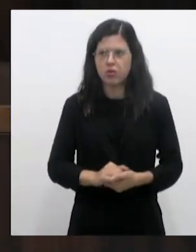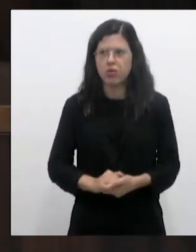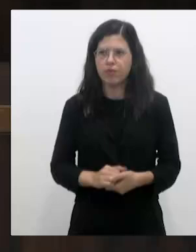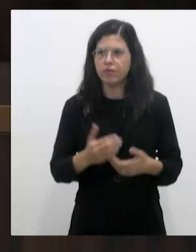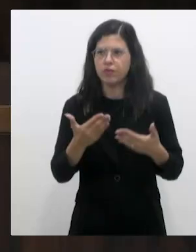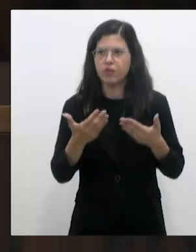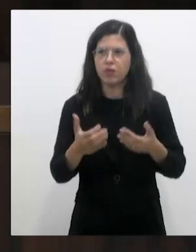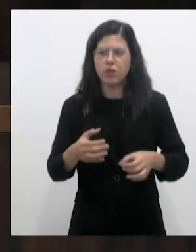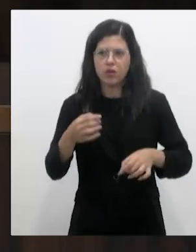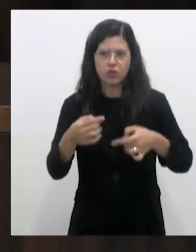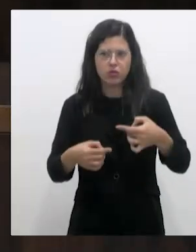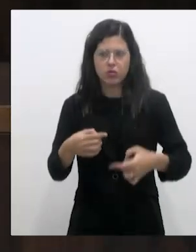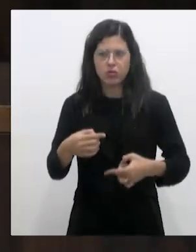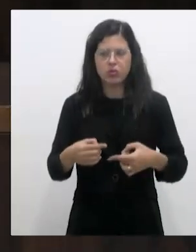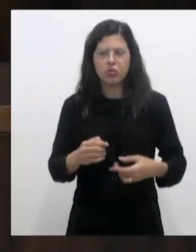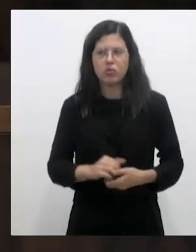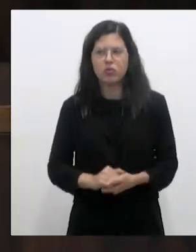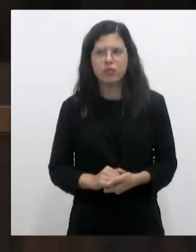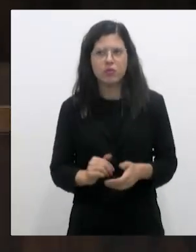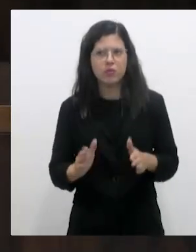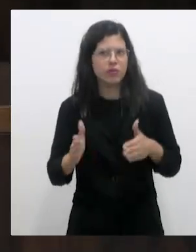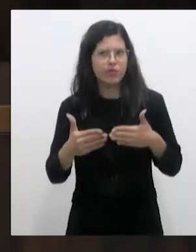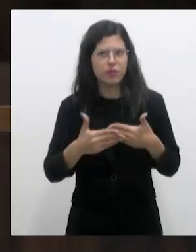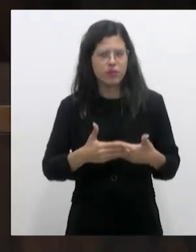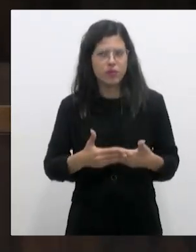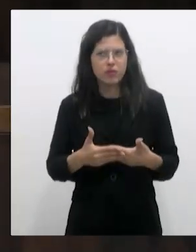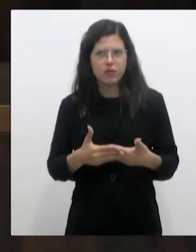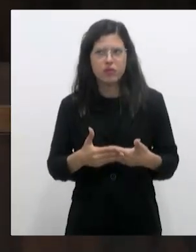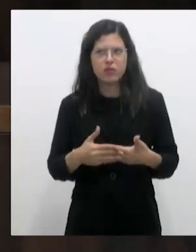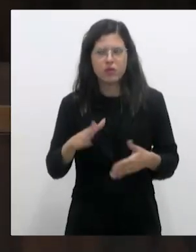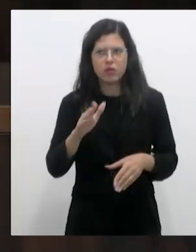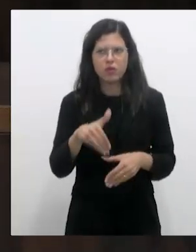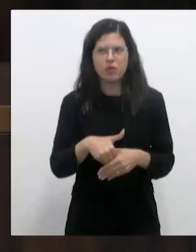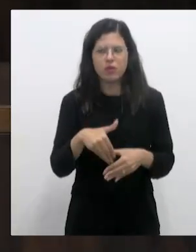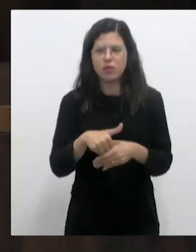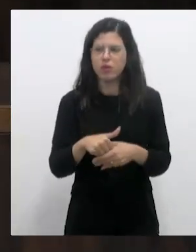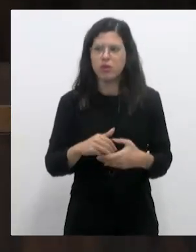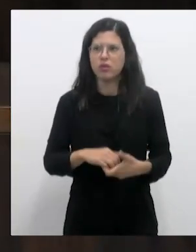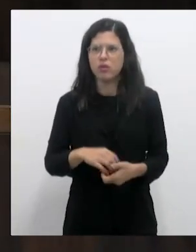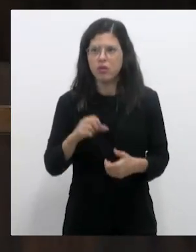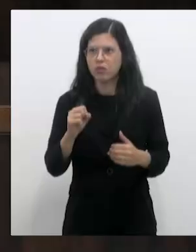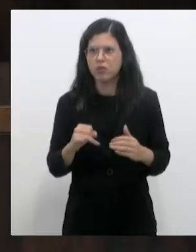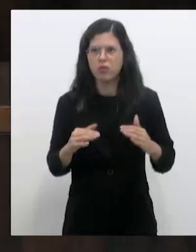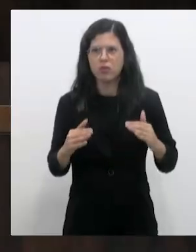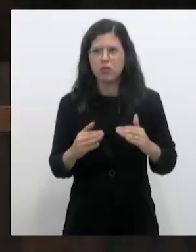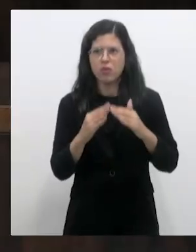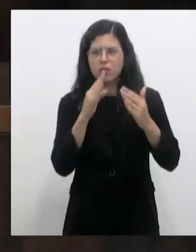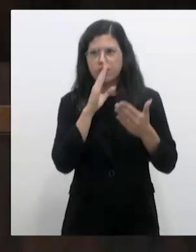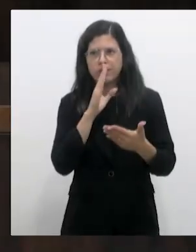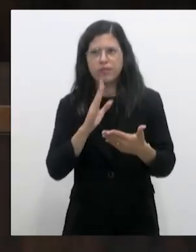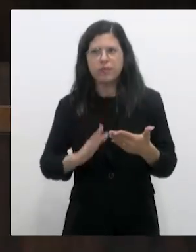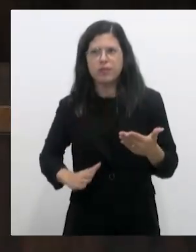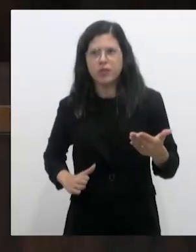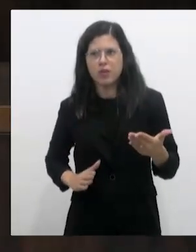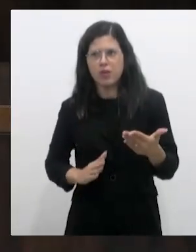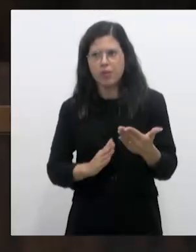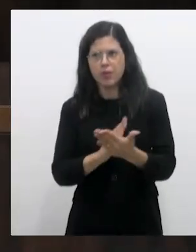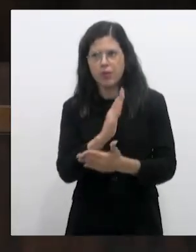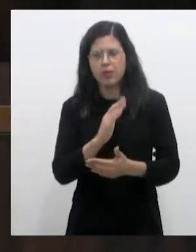Não havendo quem queira discutir, encerrada a discussão, em votação. Os senhores que aprovam, permaneçam como